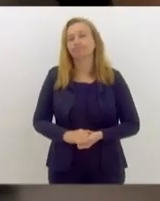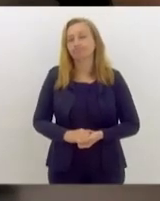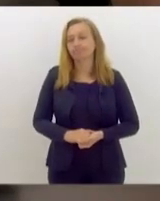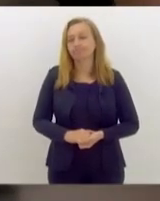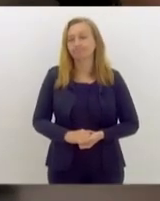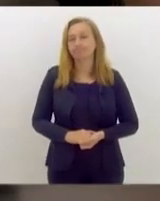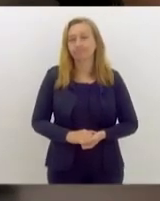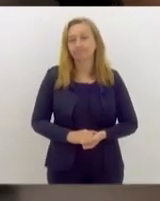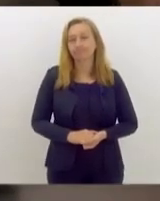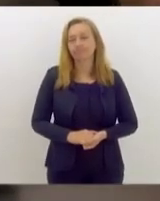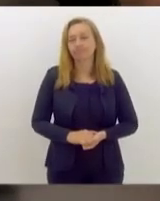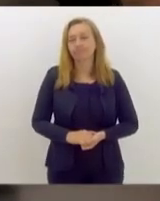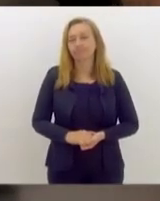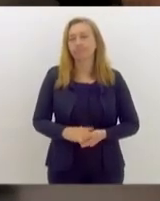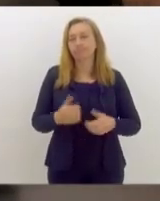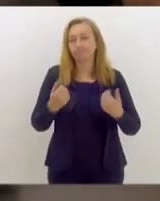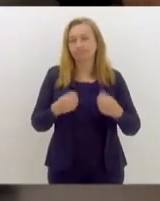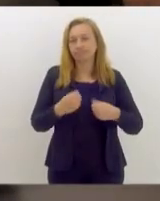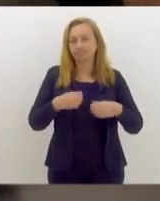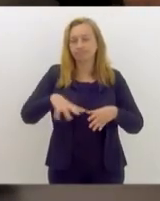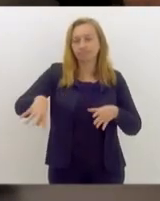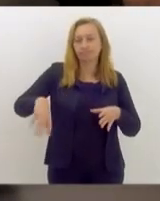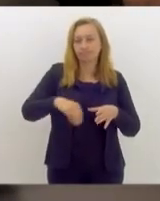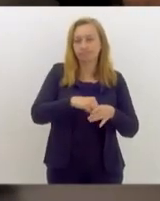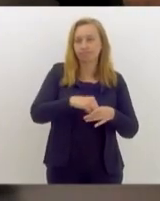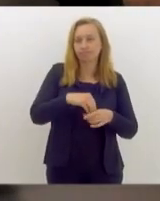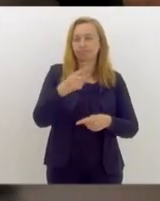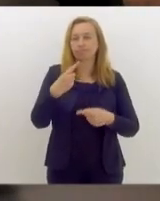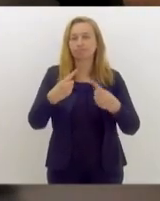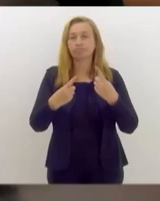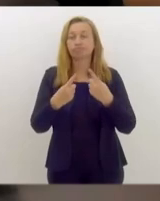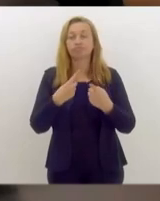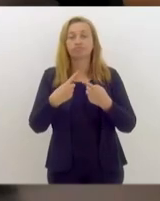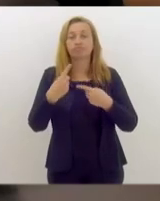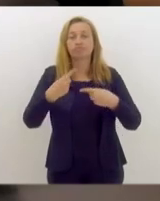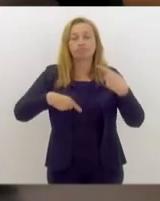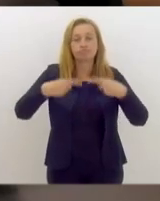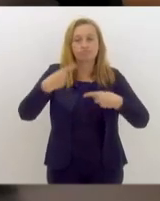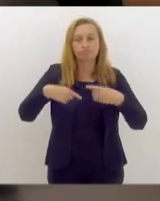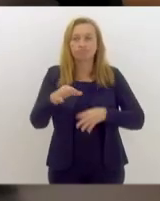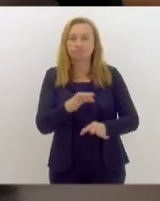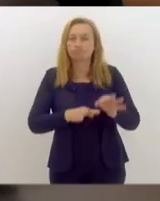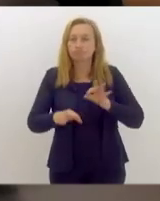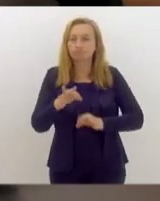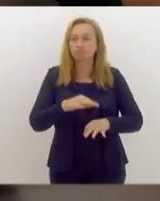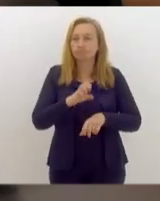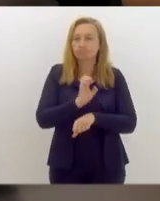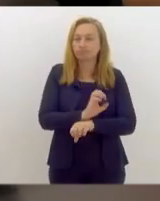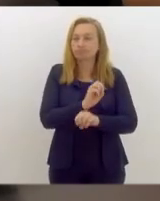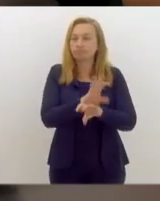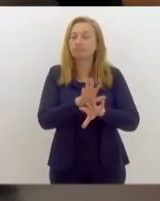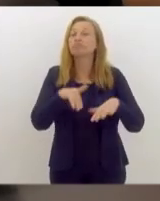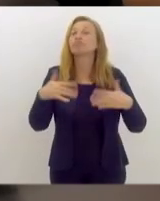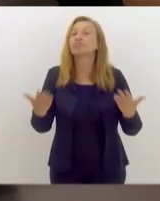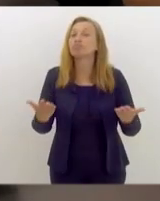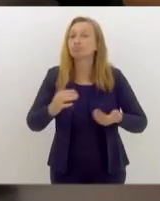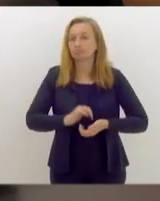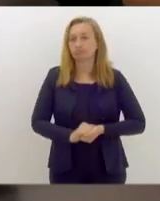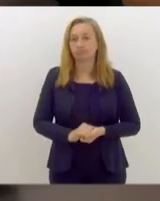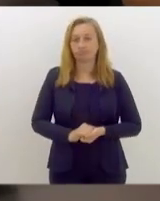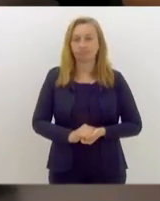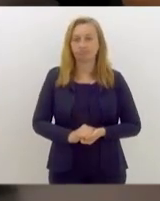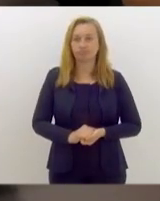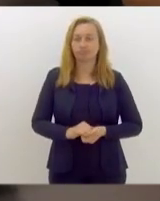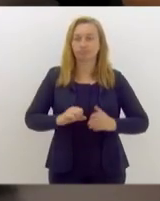precisam estar no debate do Plano Estadual de Educação na Alerj. Quais são os dois fatores novos?